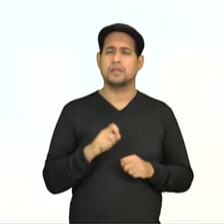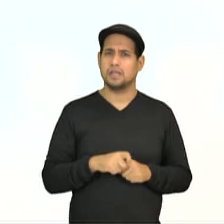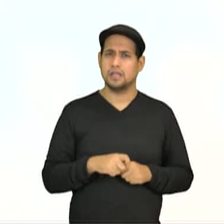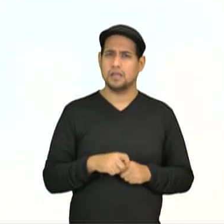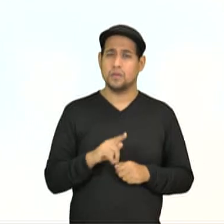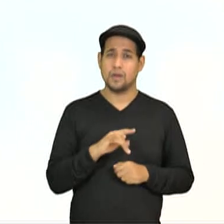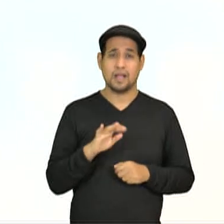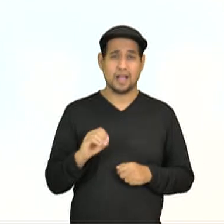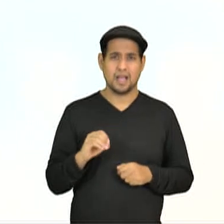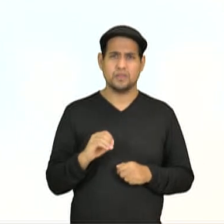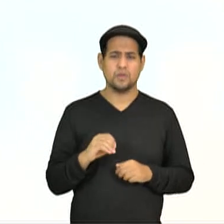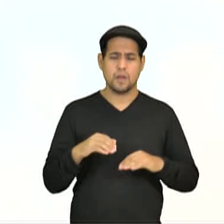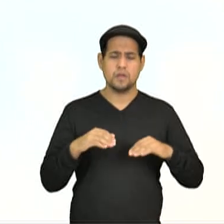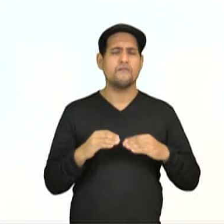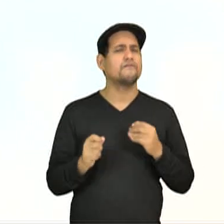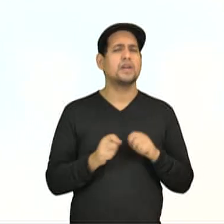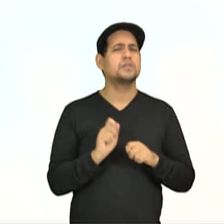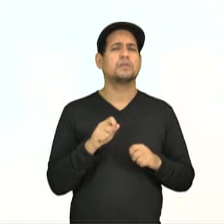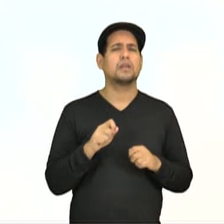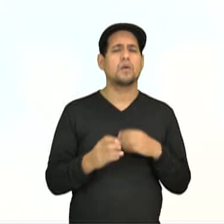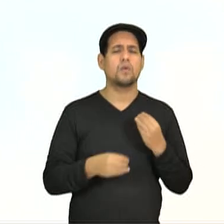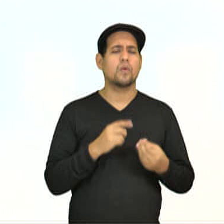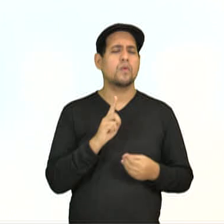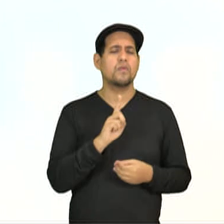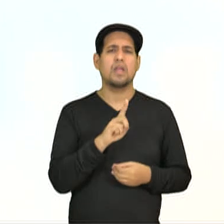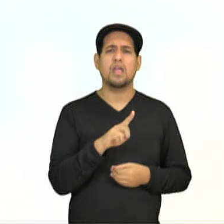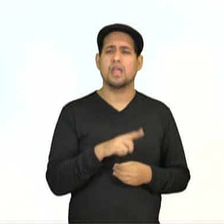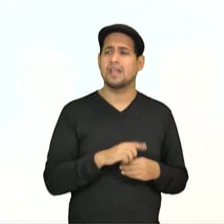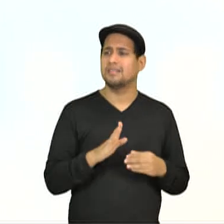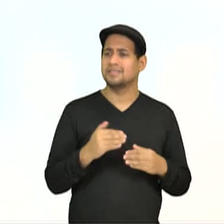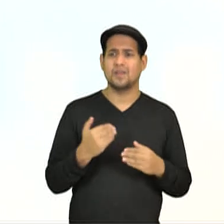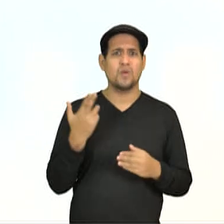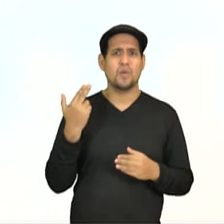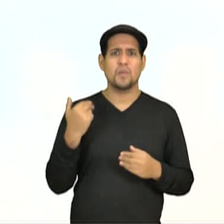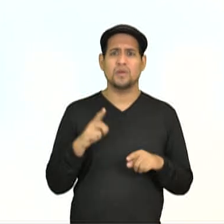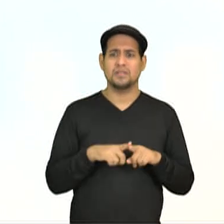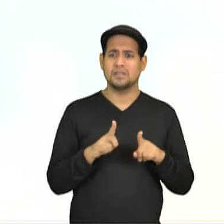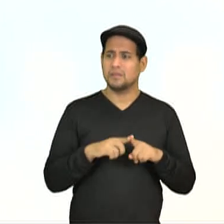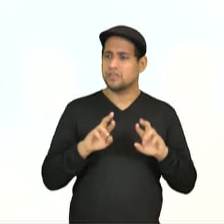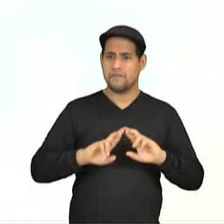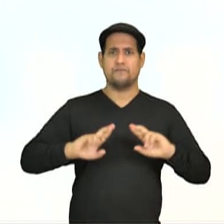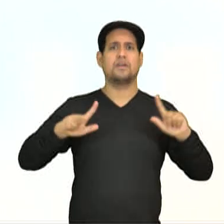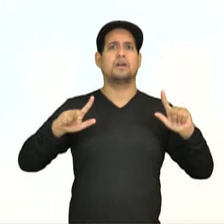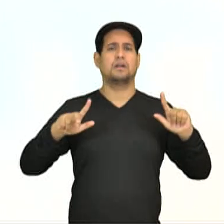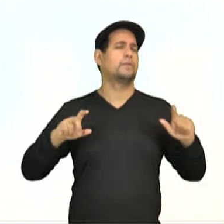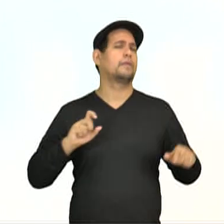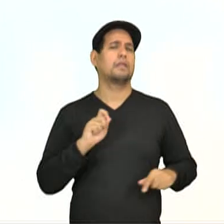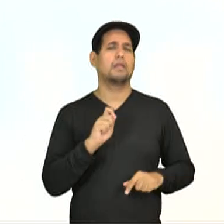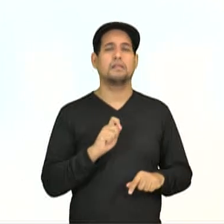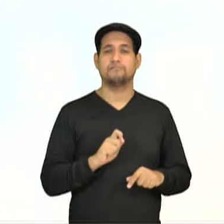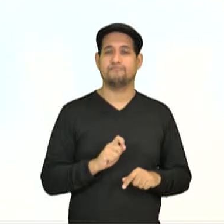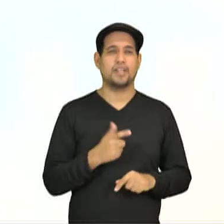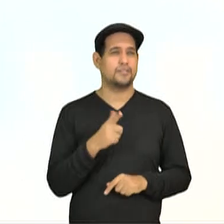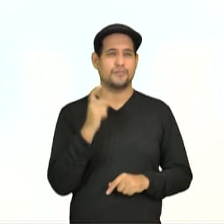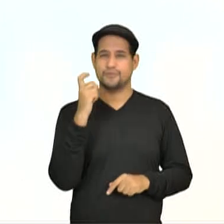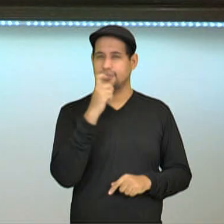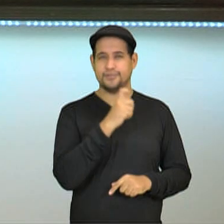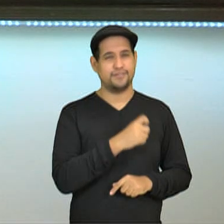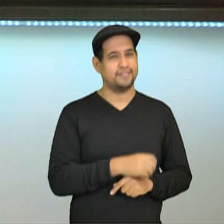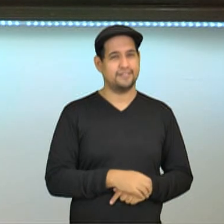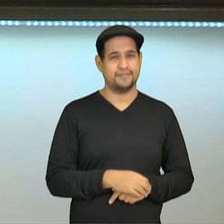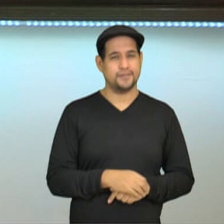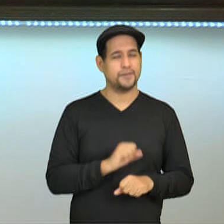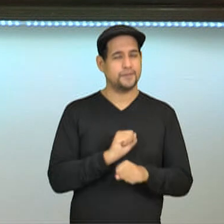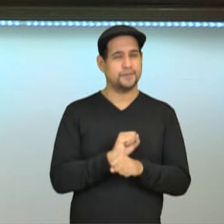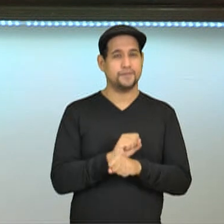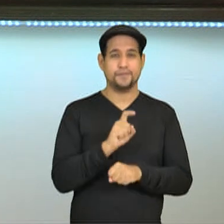de Botas, o que pode ser considerado fora do comum ou extraordinário? Essa não está difícil, pessoal. Então,